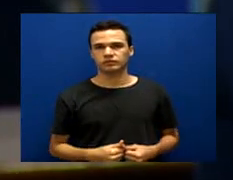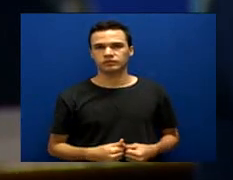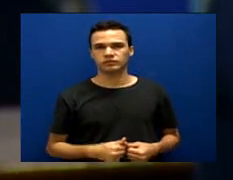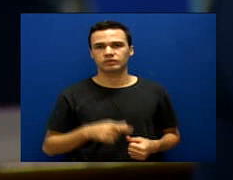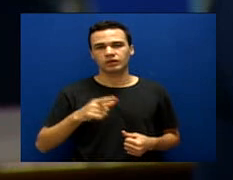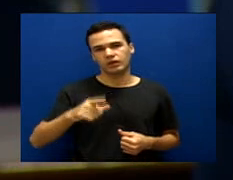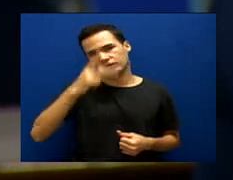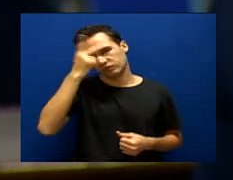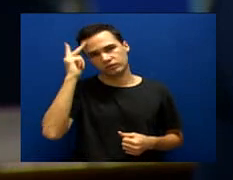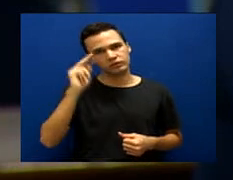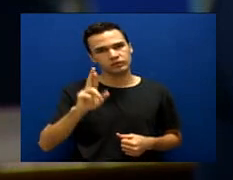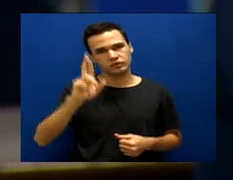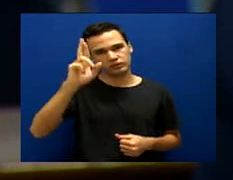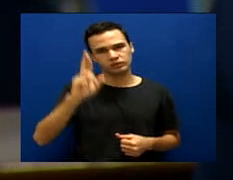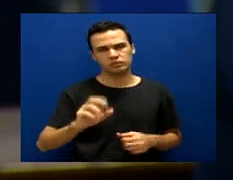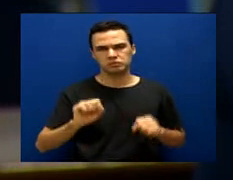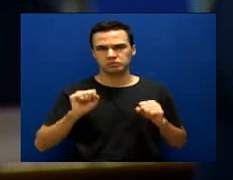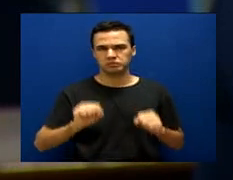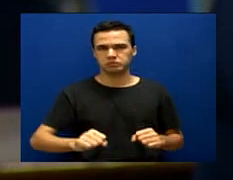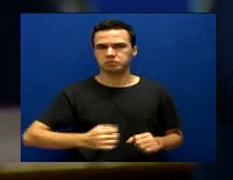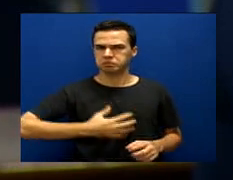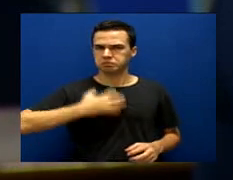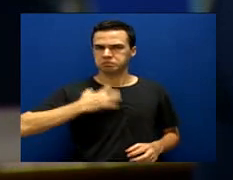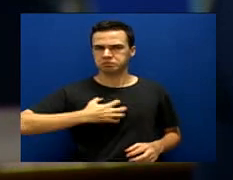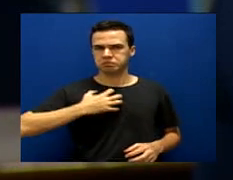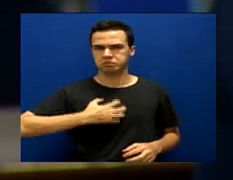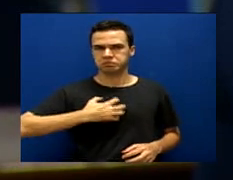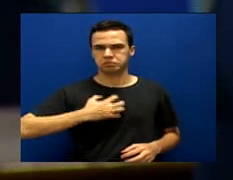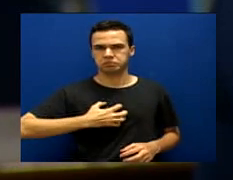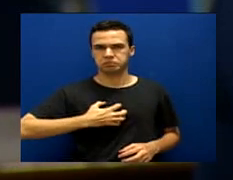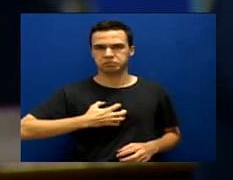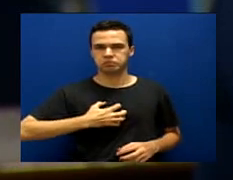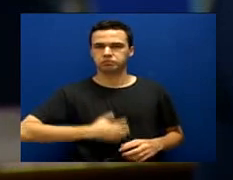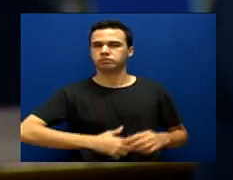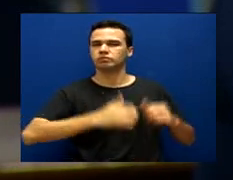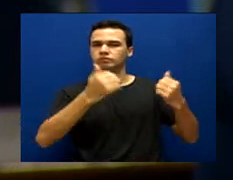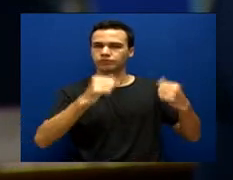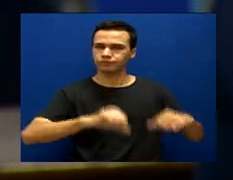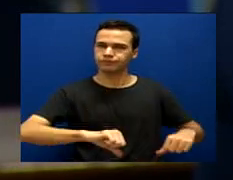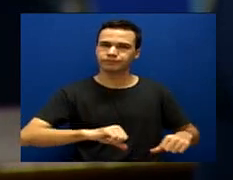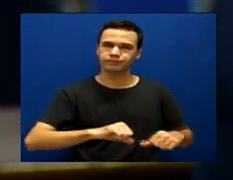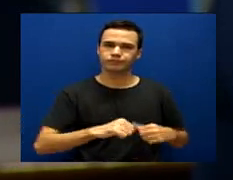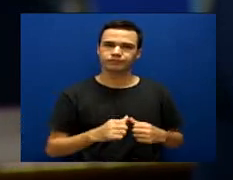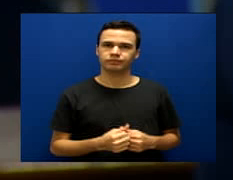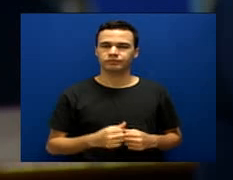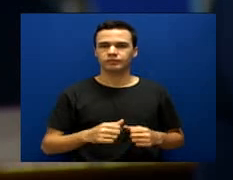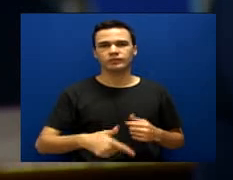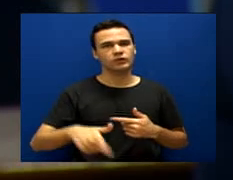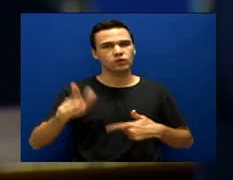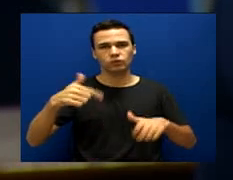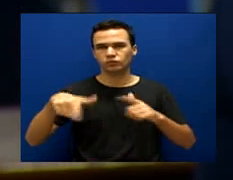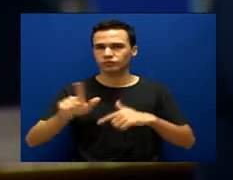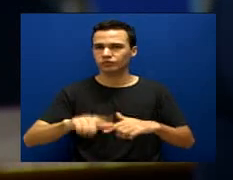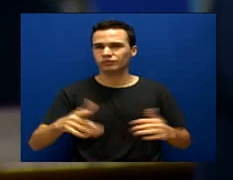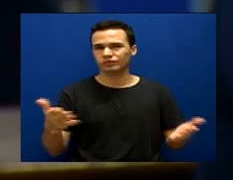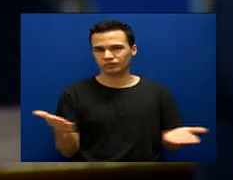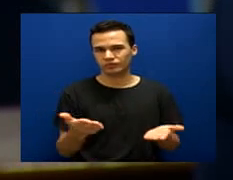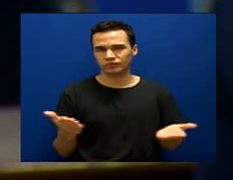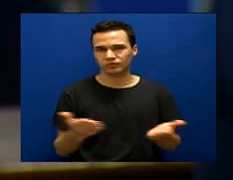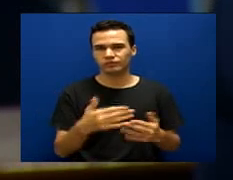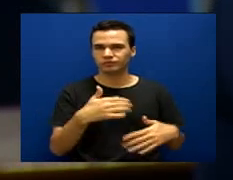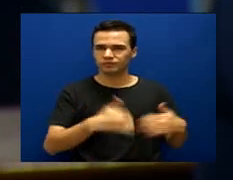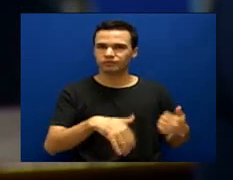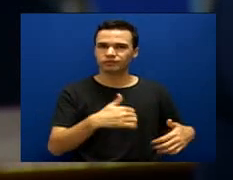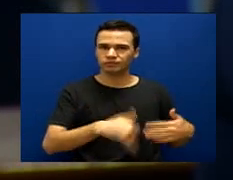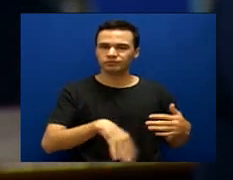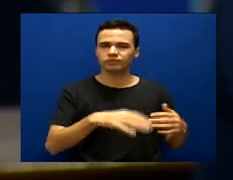O dono pode até ficar revoltado com a denúncia e piorar a situação. E o resto dos assuntos todo mundo já